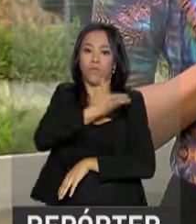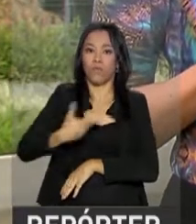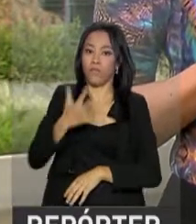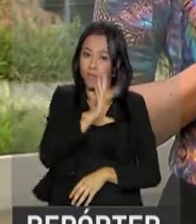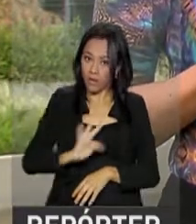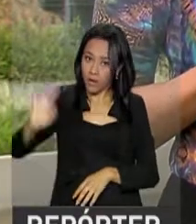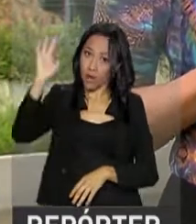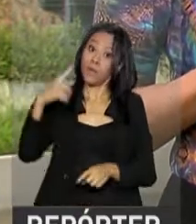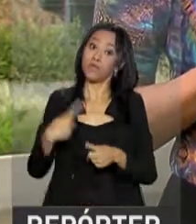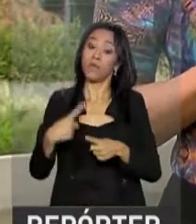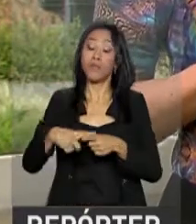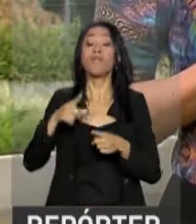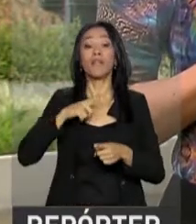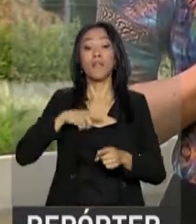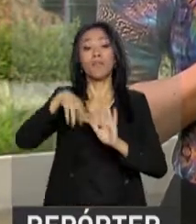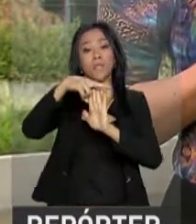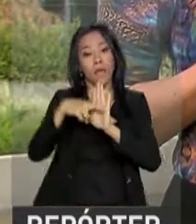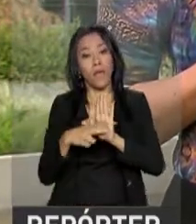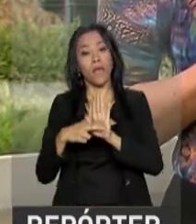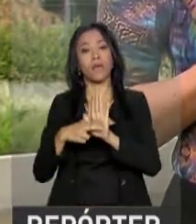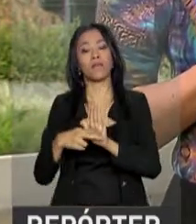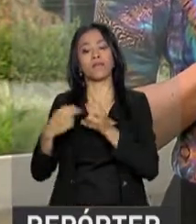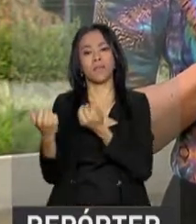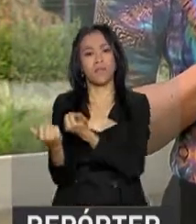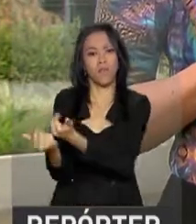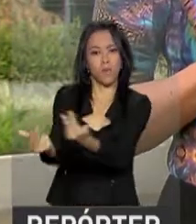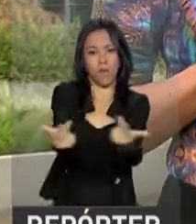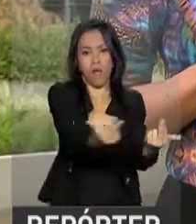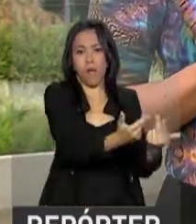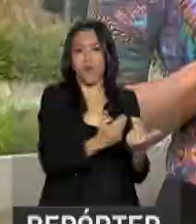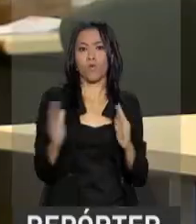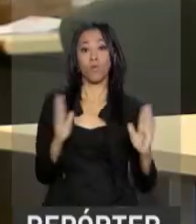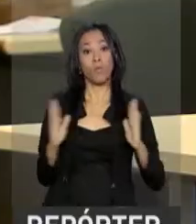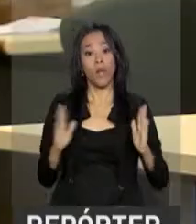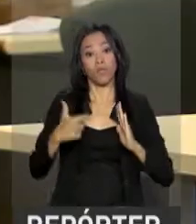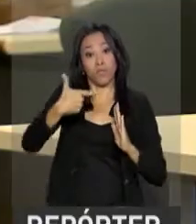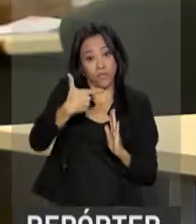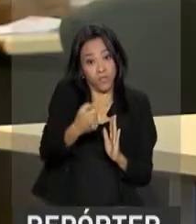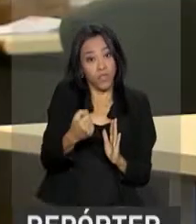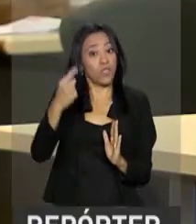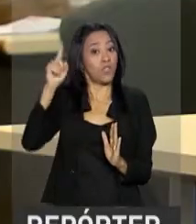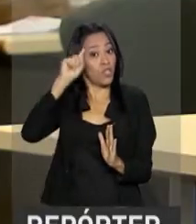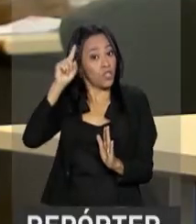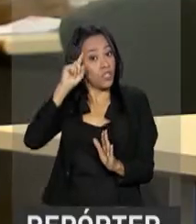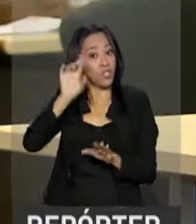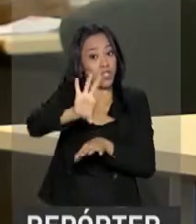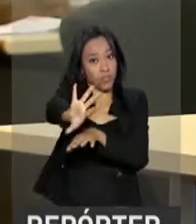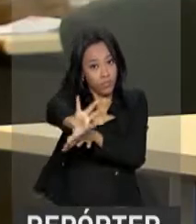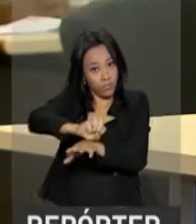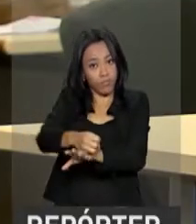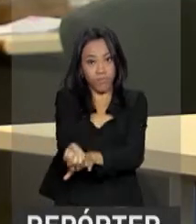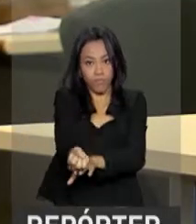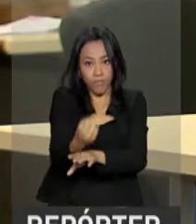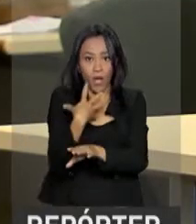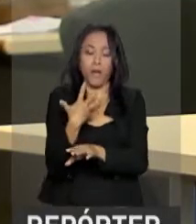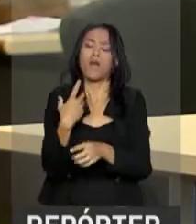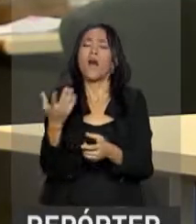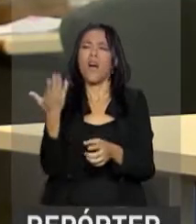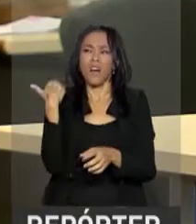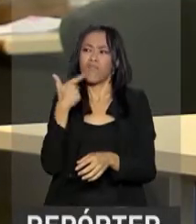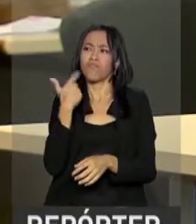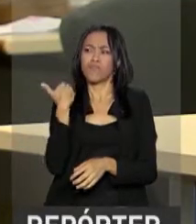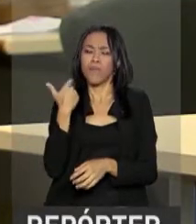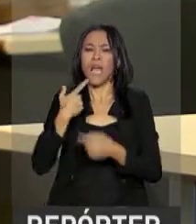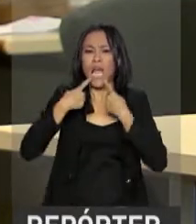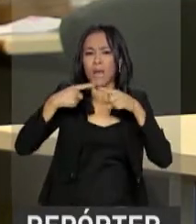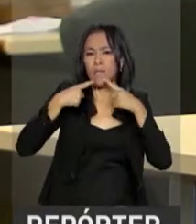ser padronizados, passando a ser de, no máximo, 20 dias. Geralmente, são apresentadas reclamações